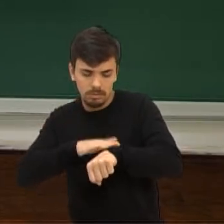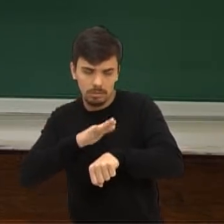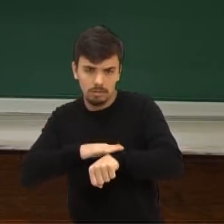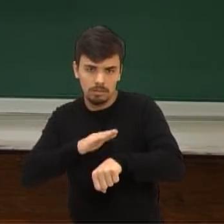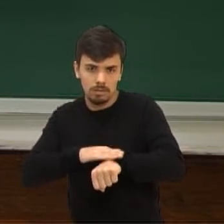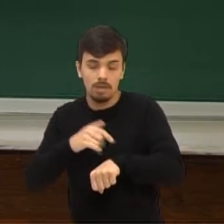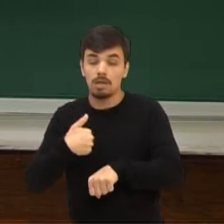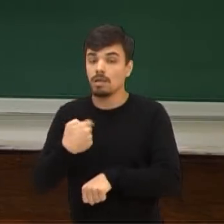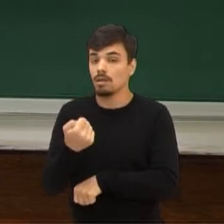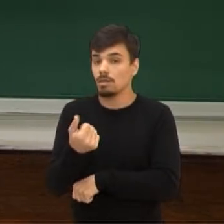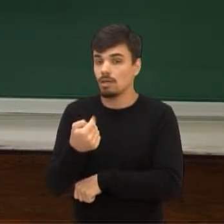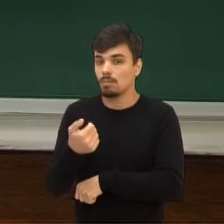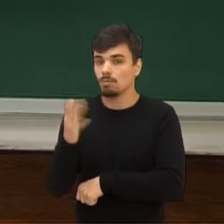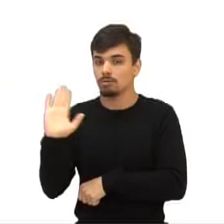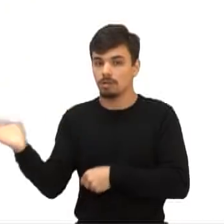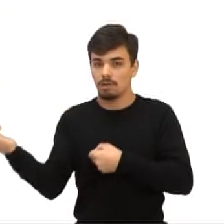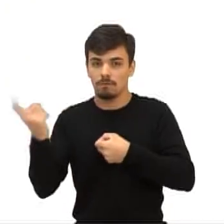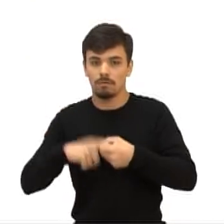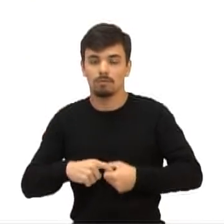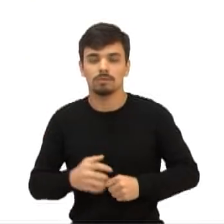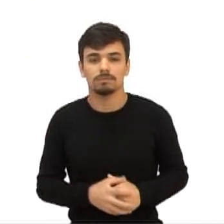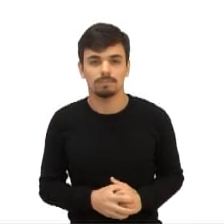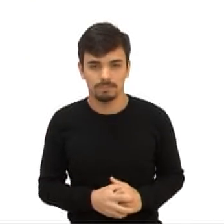tempinho, e daqui a pouco a gente volta.